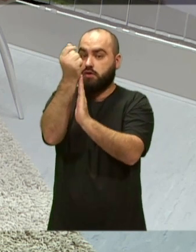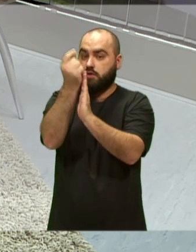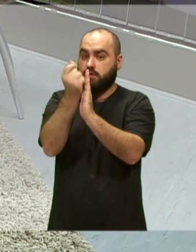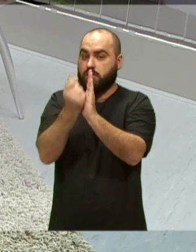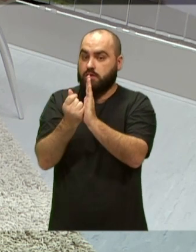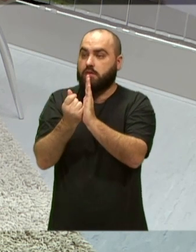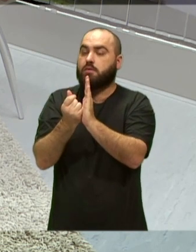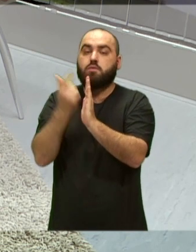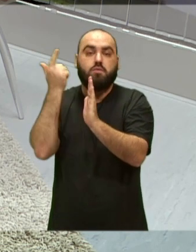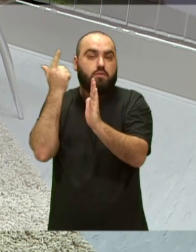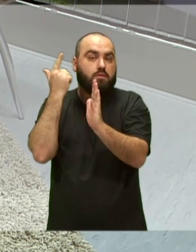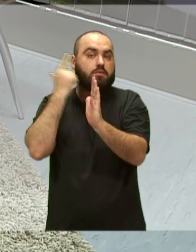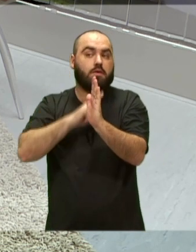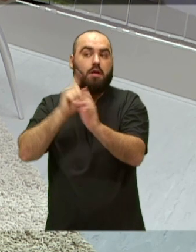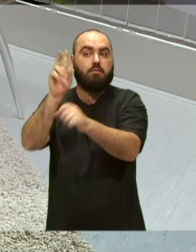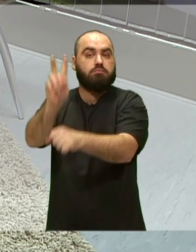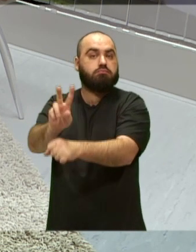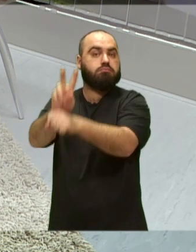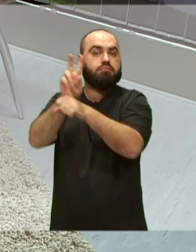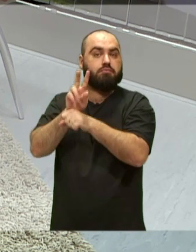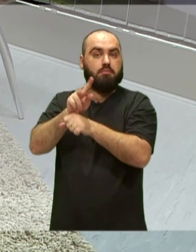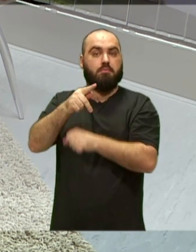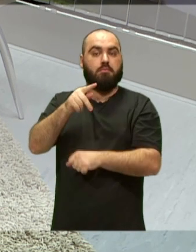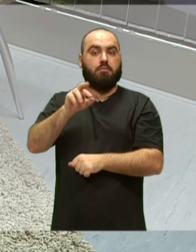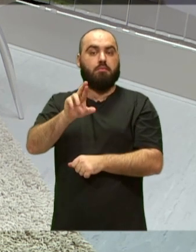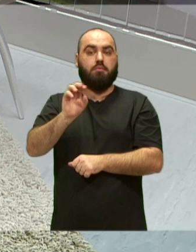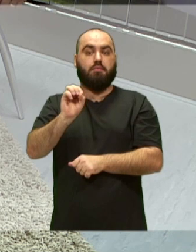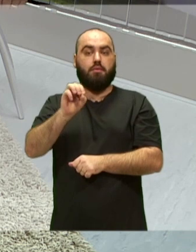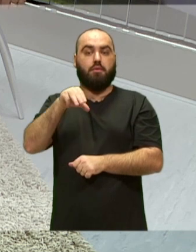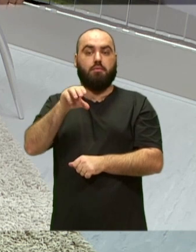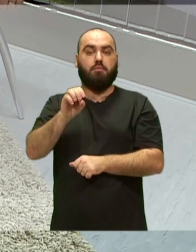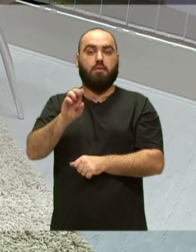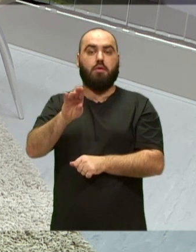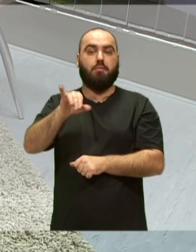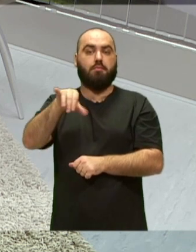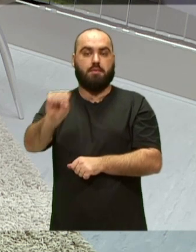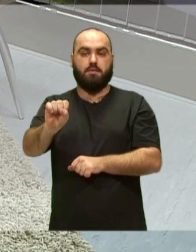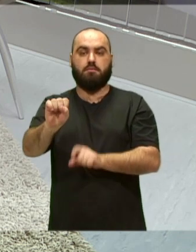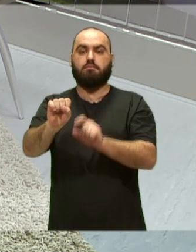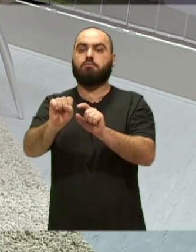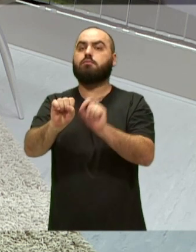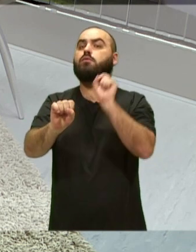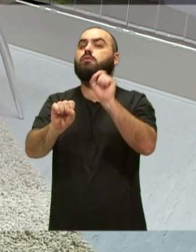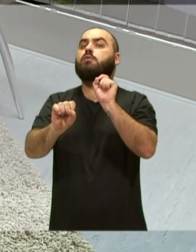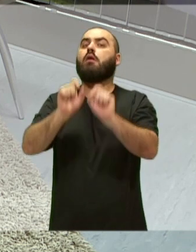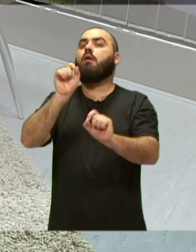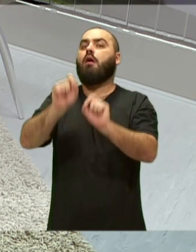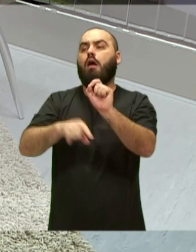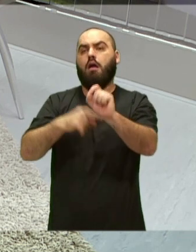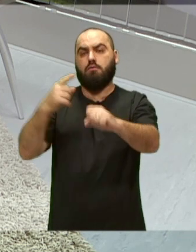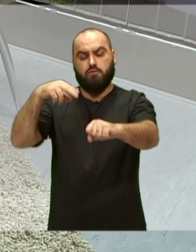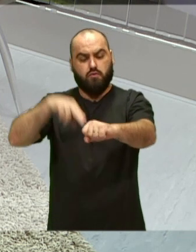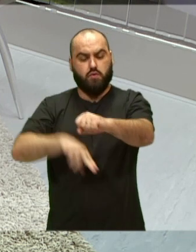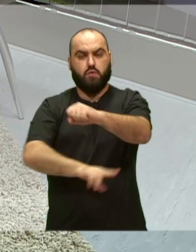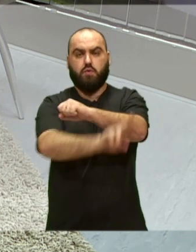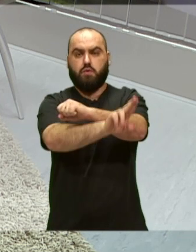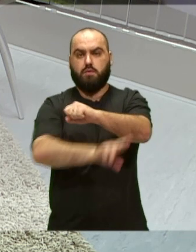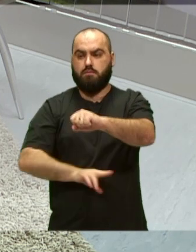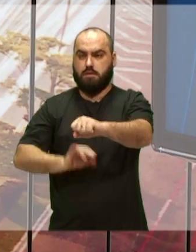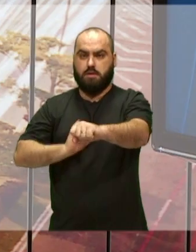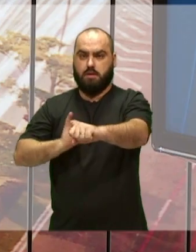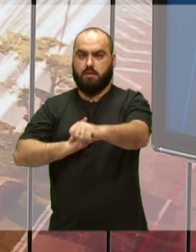viabilizar o Prom Mobs que é na verd a grosso modo o túnel para ligar Itajaí